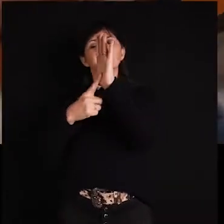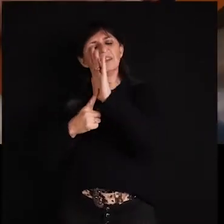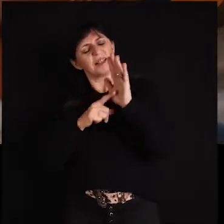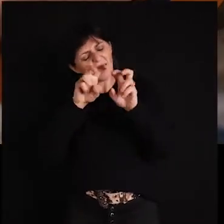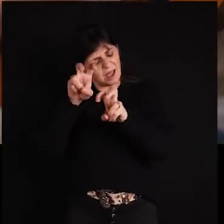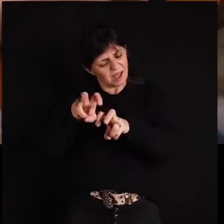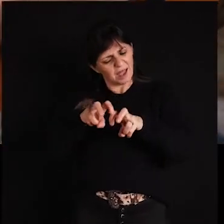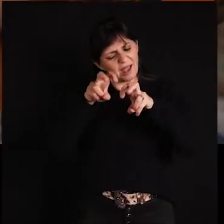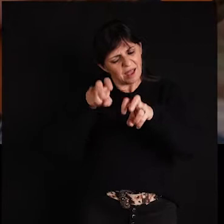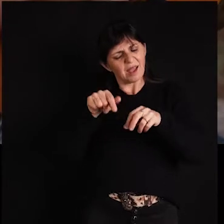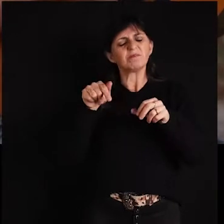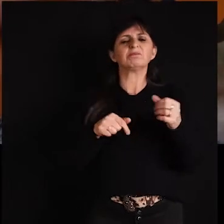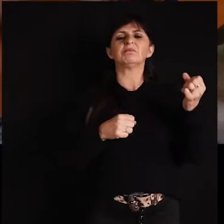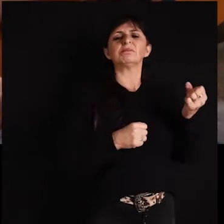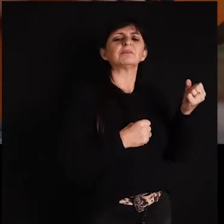coxilha.